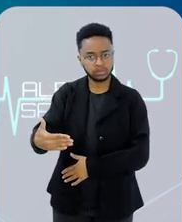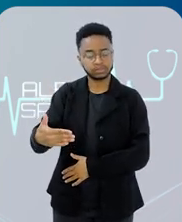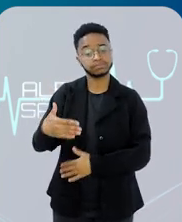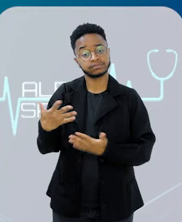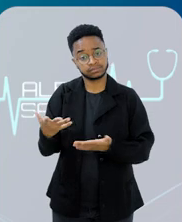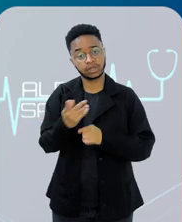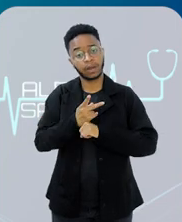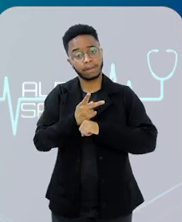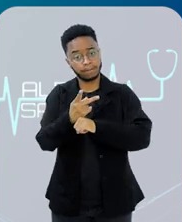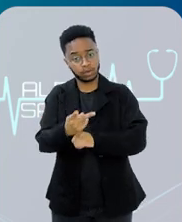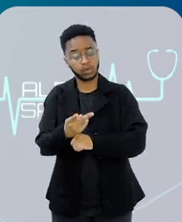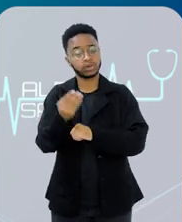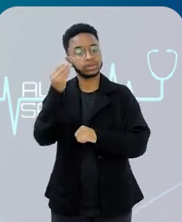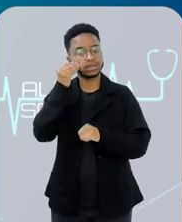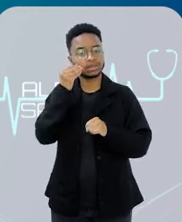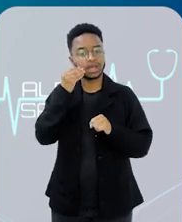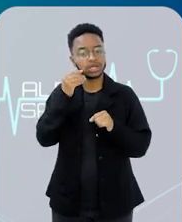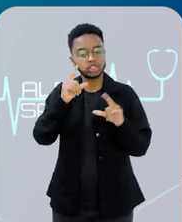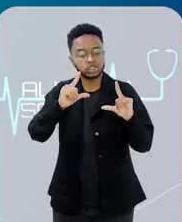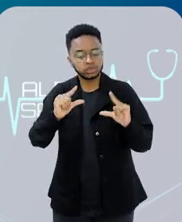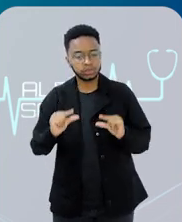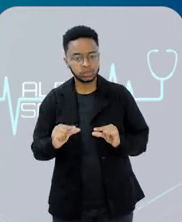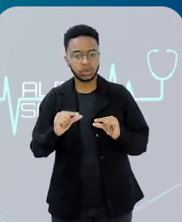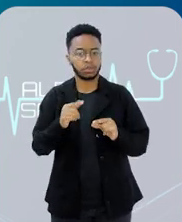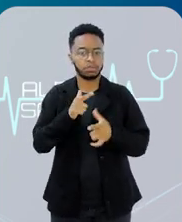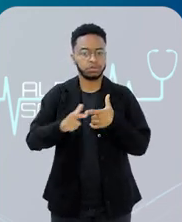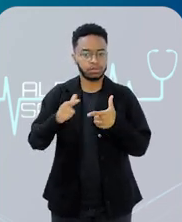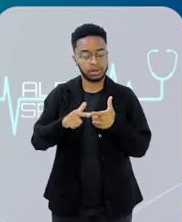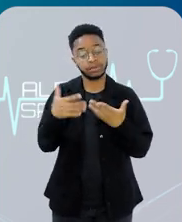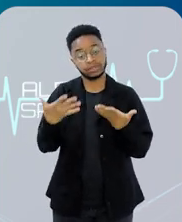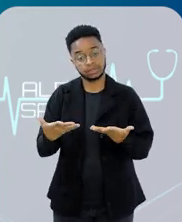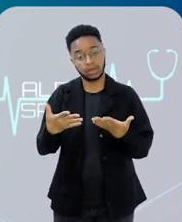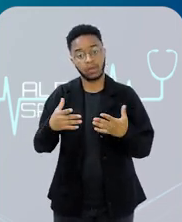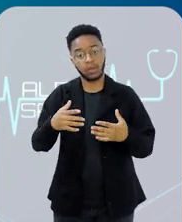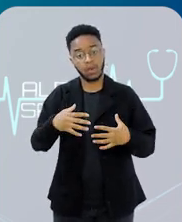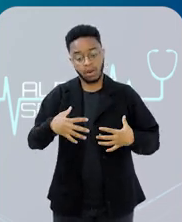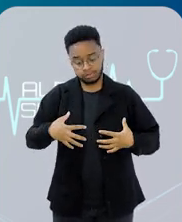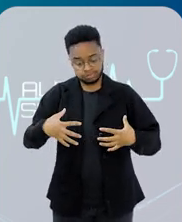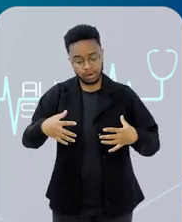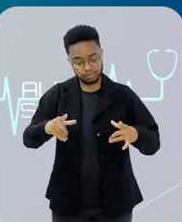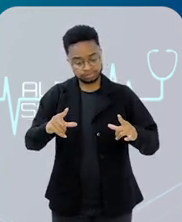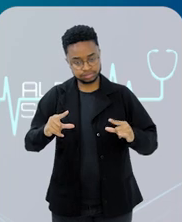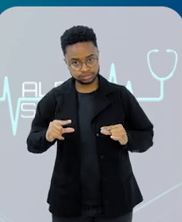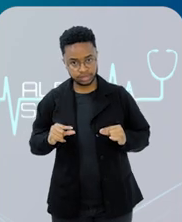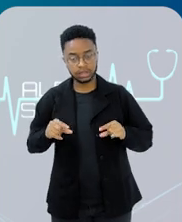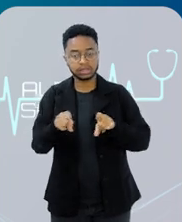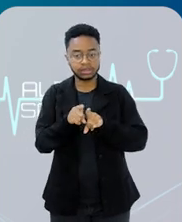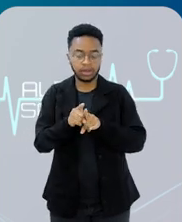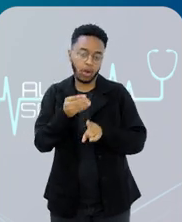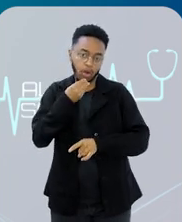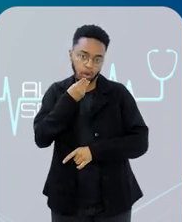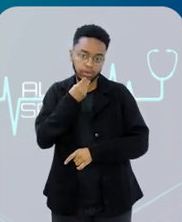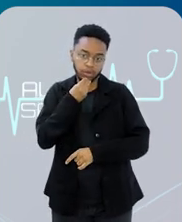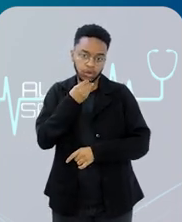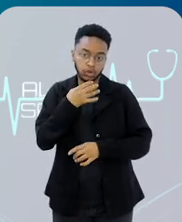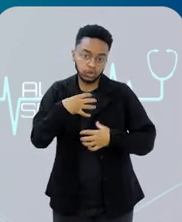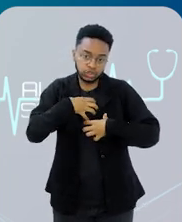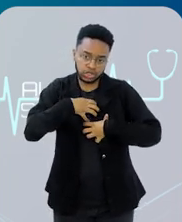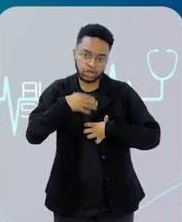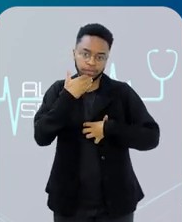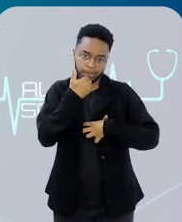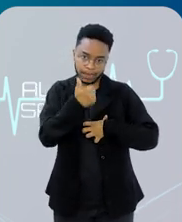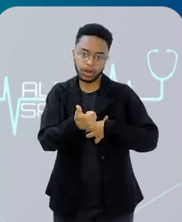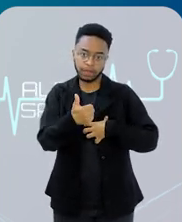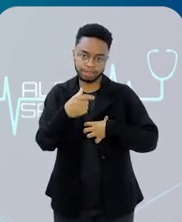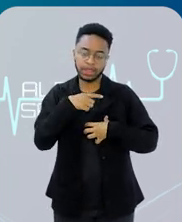ela busca aliviar esse problema. Então, a redução de mama, é claro que a forma da mama vai melhorar,